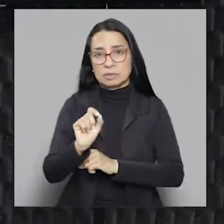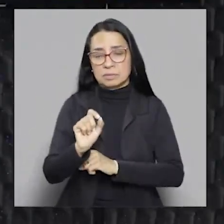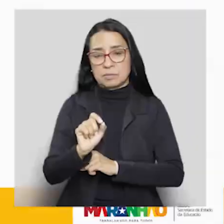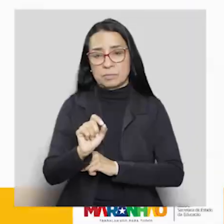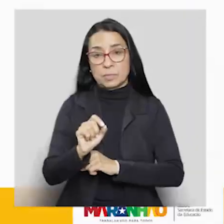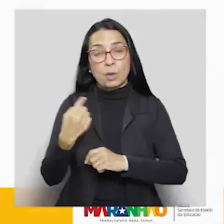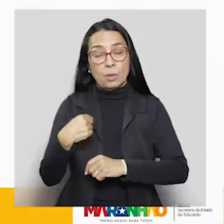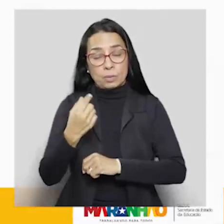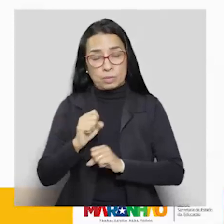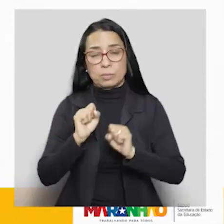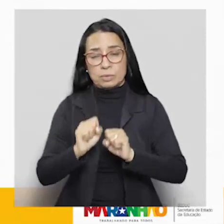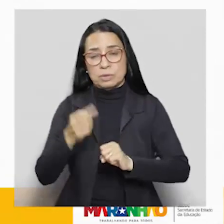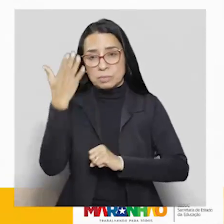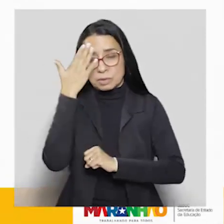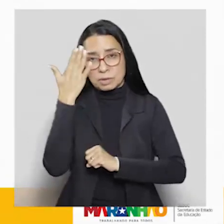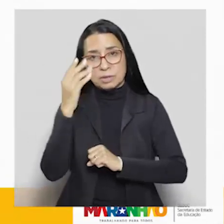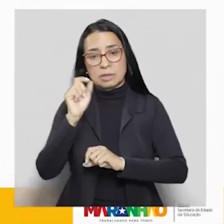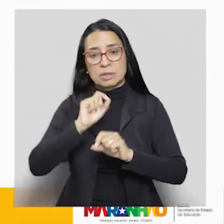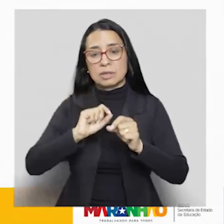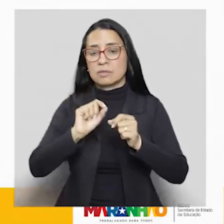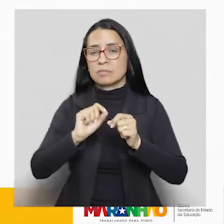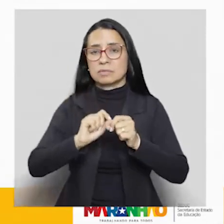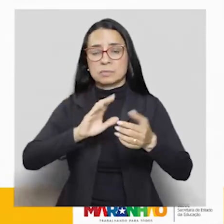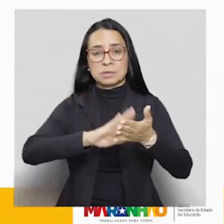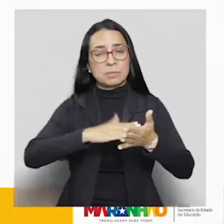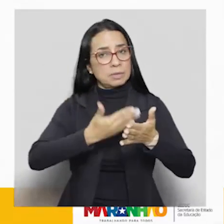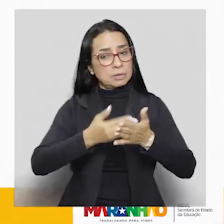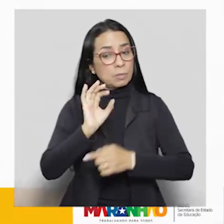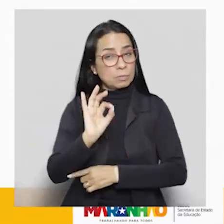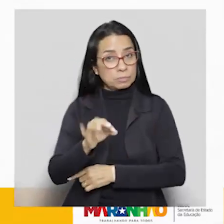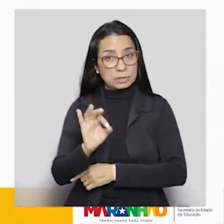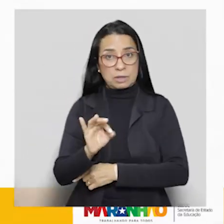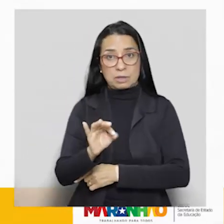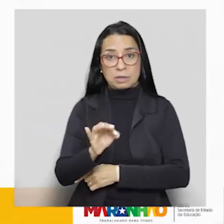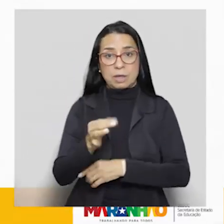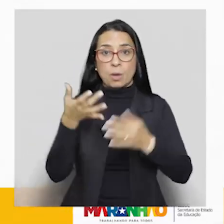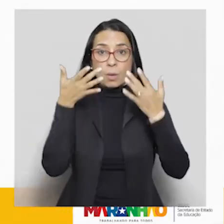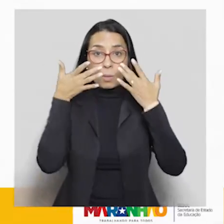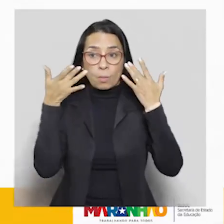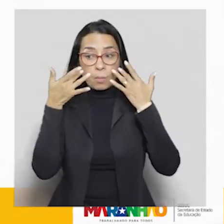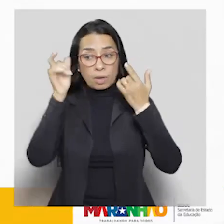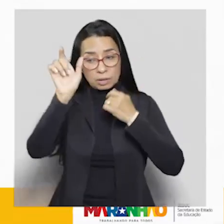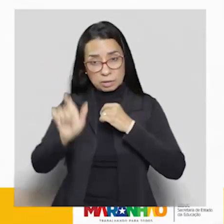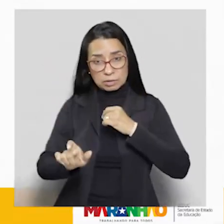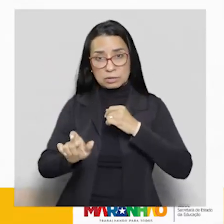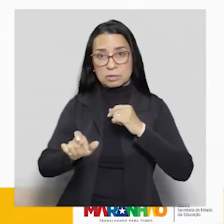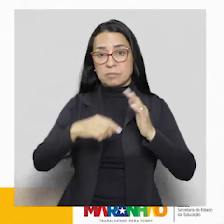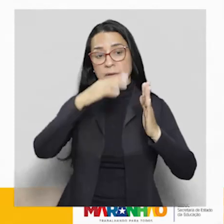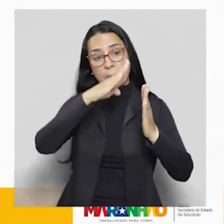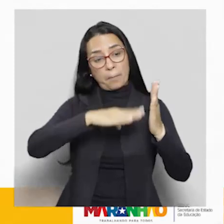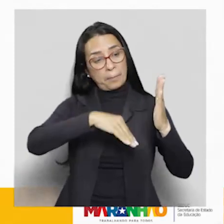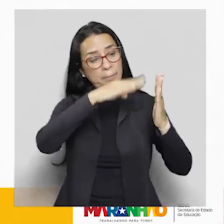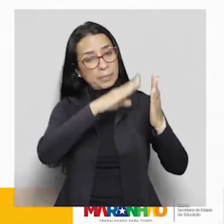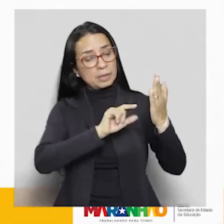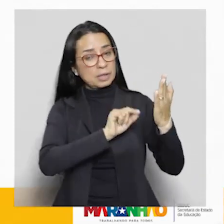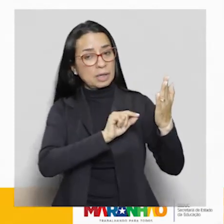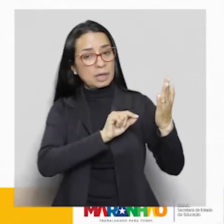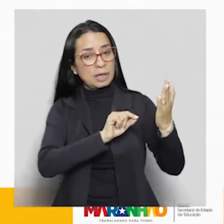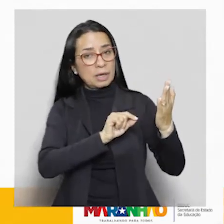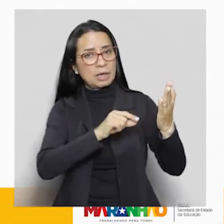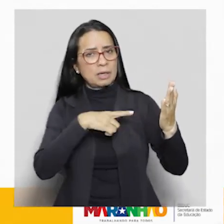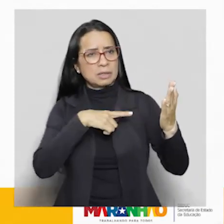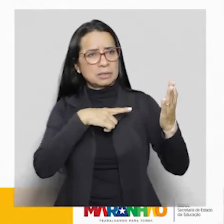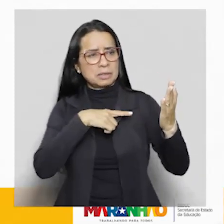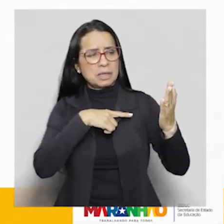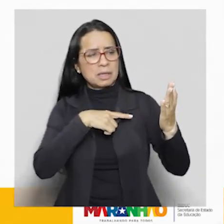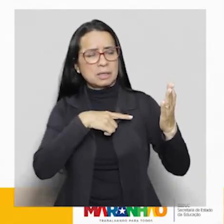entender e fazer a interpretação correta. Quando o artista normalmente vai pintar em uma tela, há o que a gente chama de cavalete.